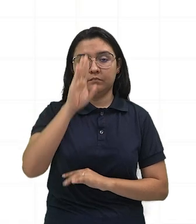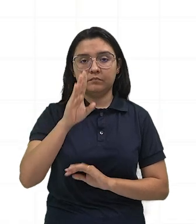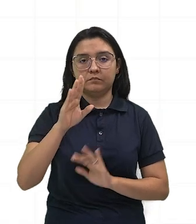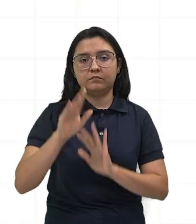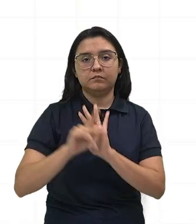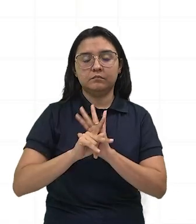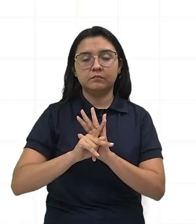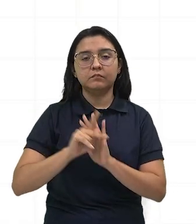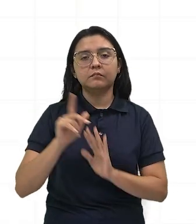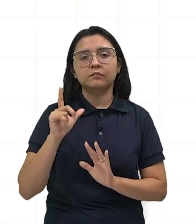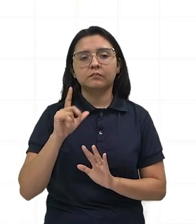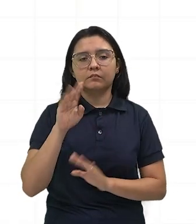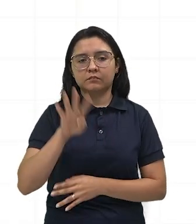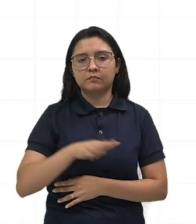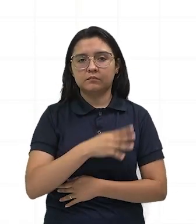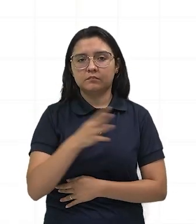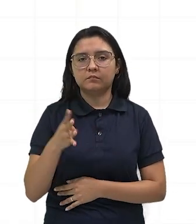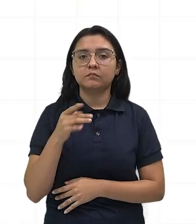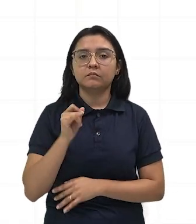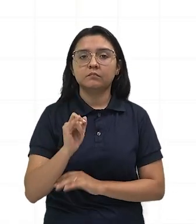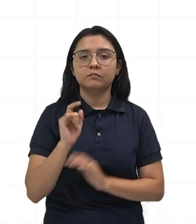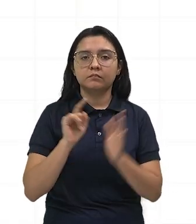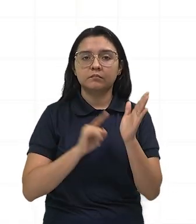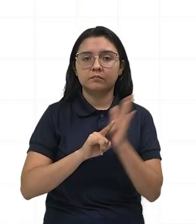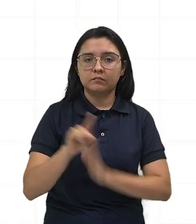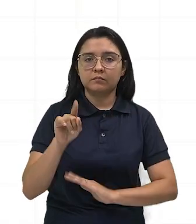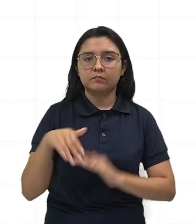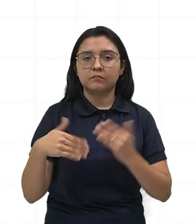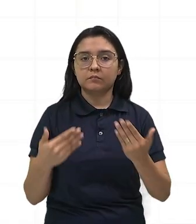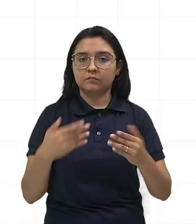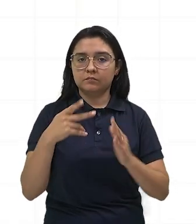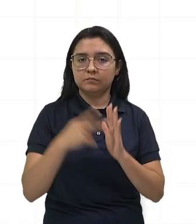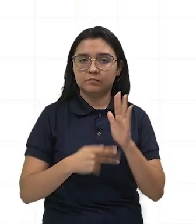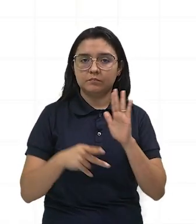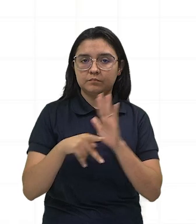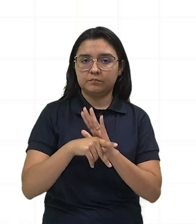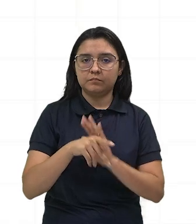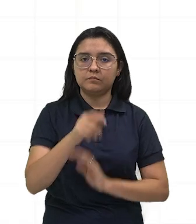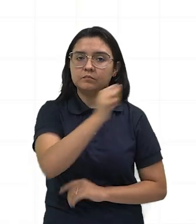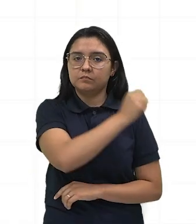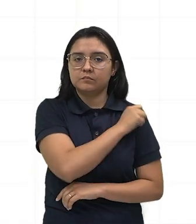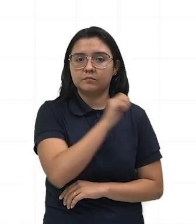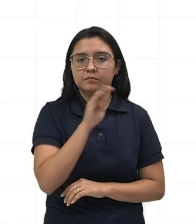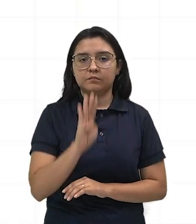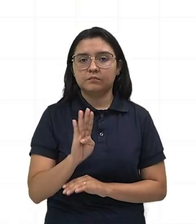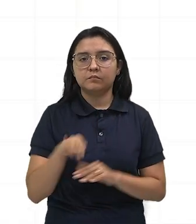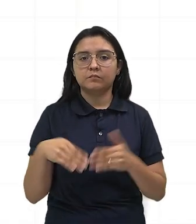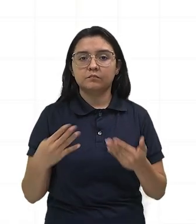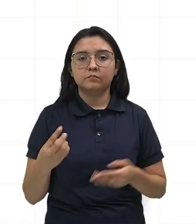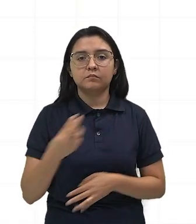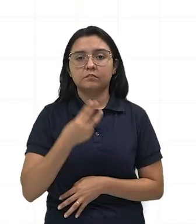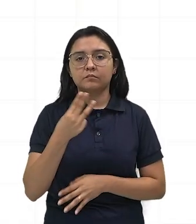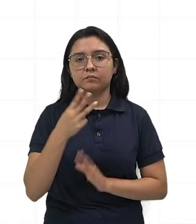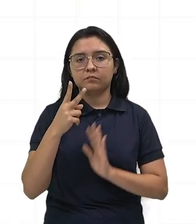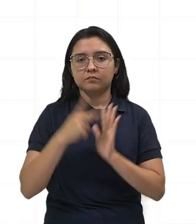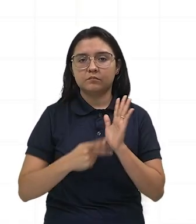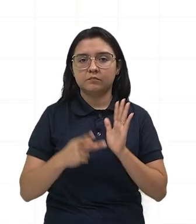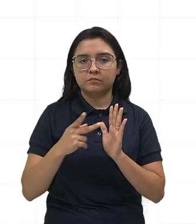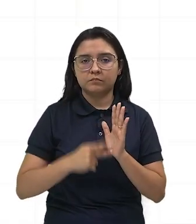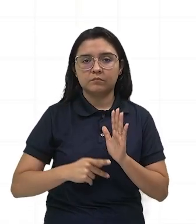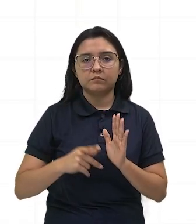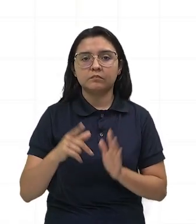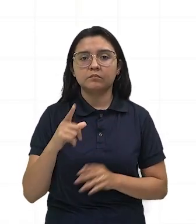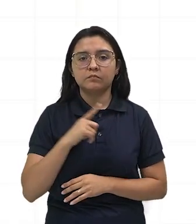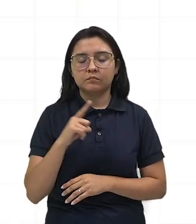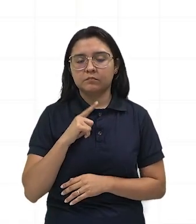pergunto qual é a nota do aluno B, né? Qual é a terceira nota que ele teve em língua